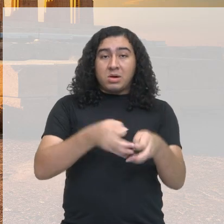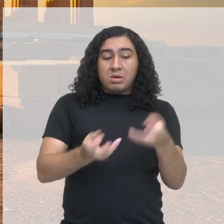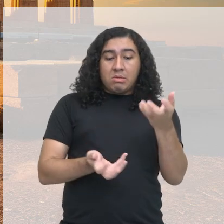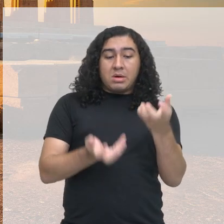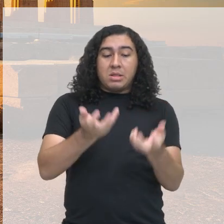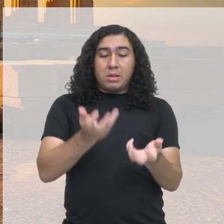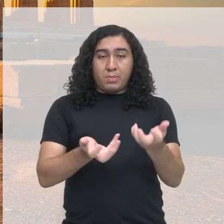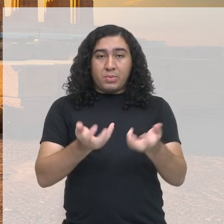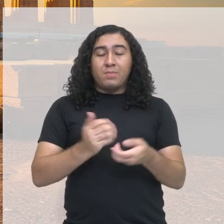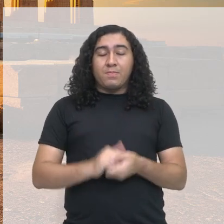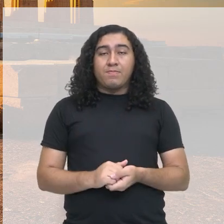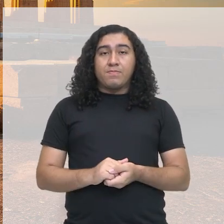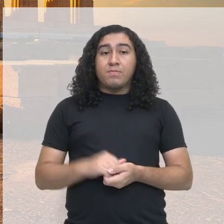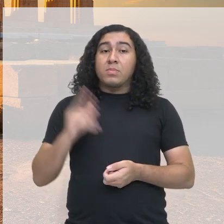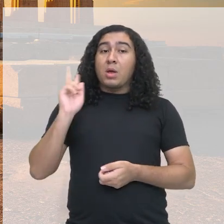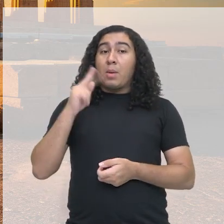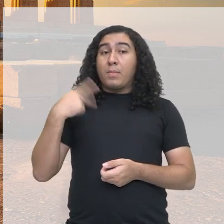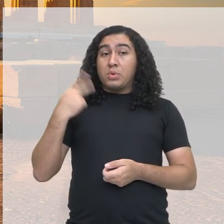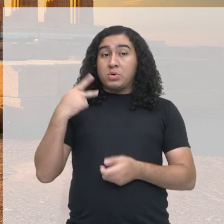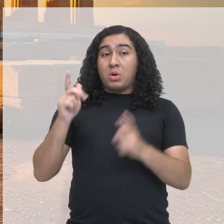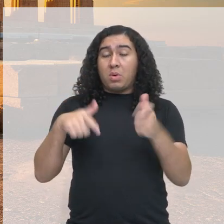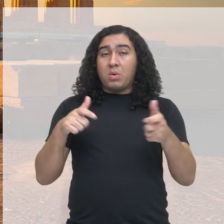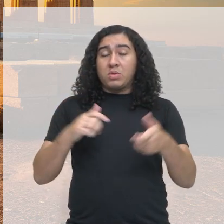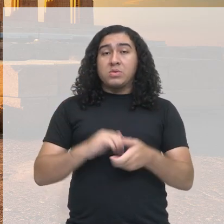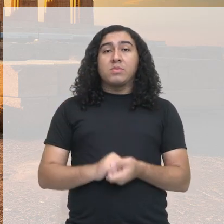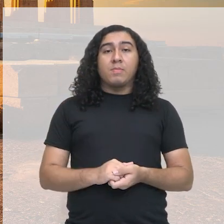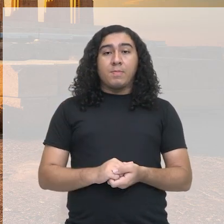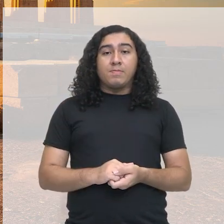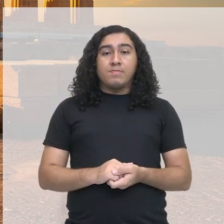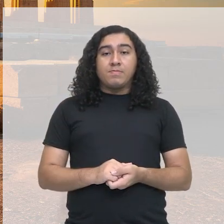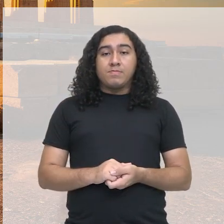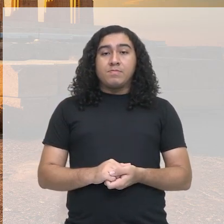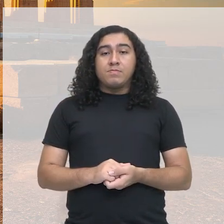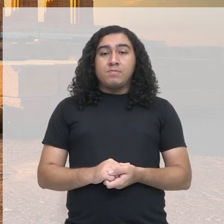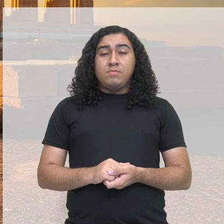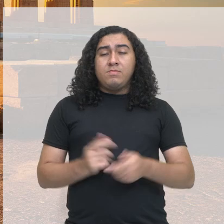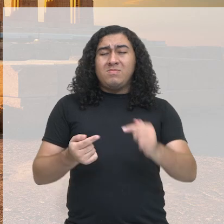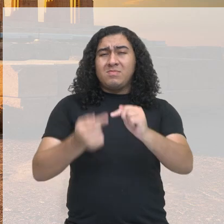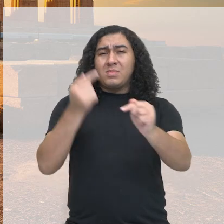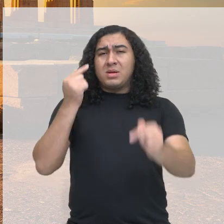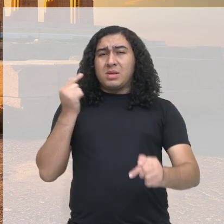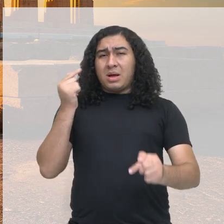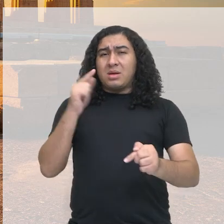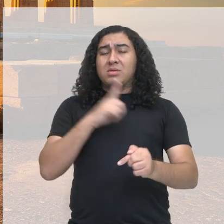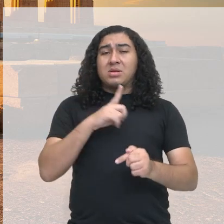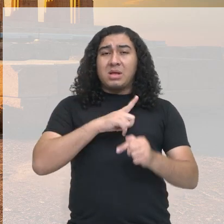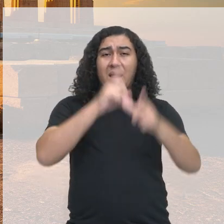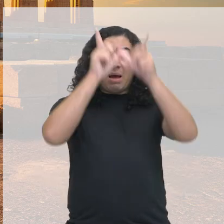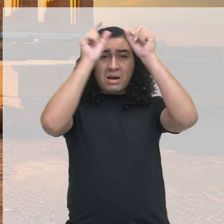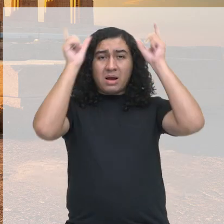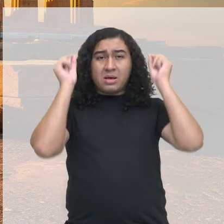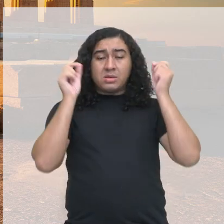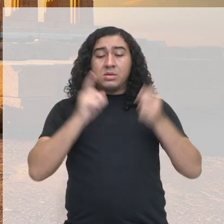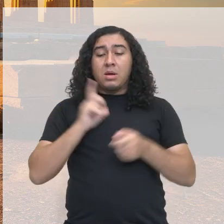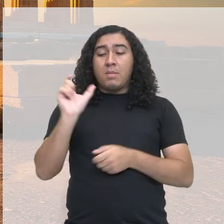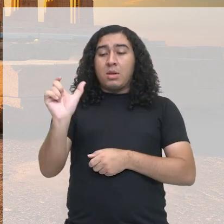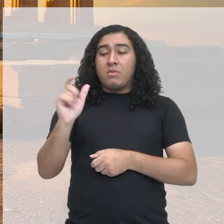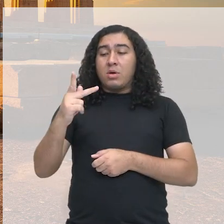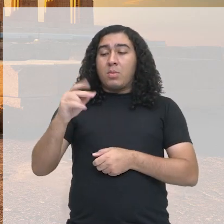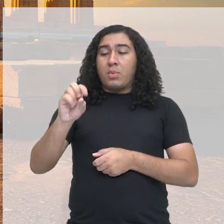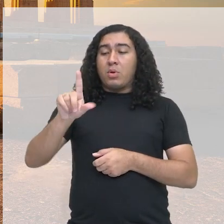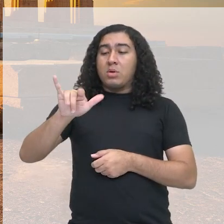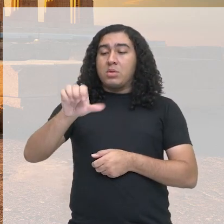todo. A política veio lá, o termo política veio lá da Grécia Antiga, é a polis do grego,